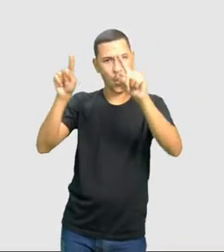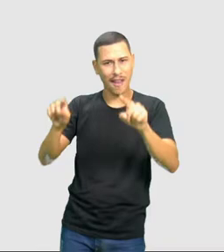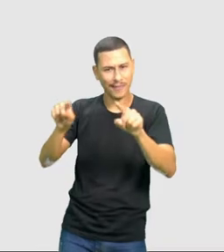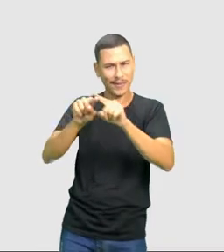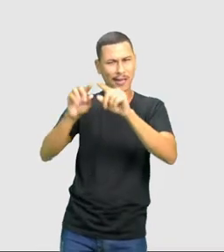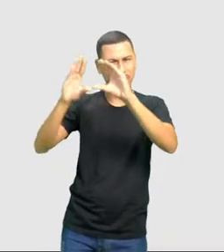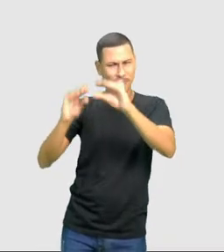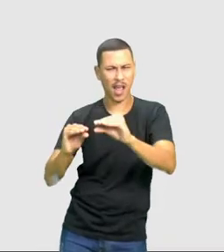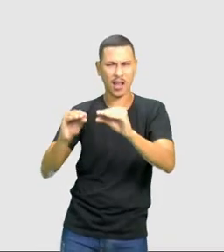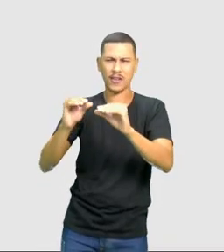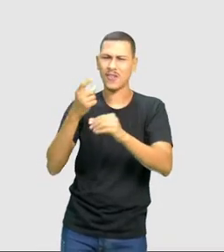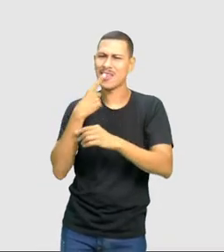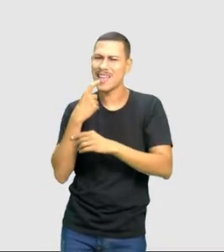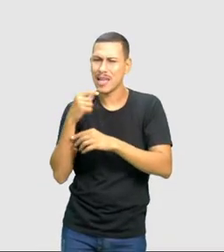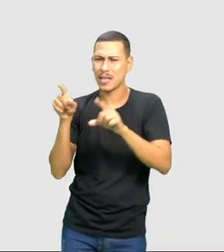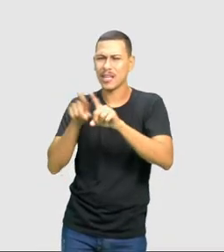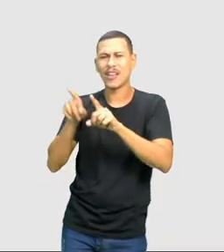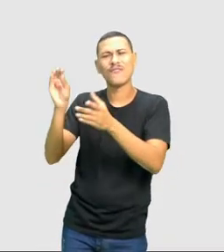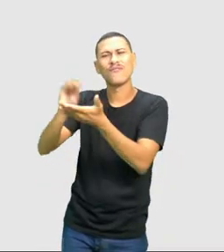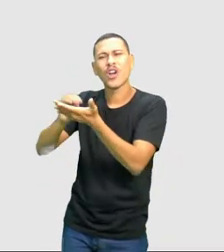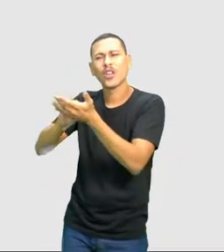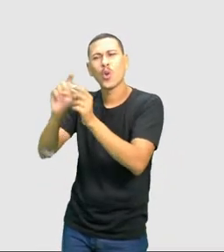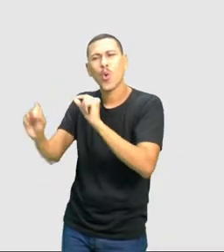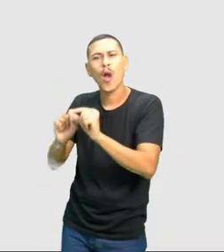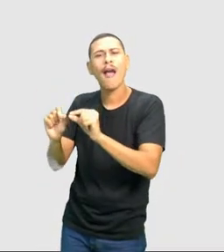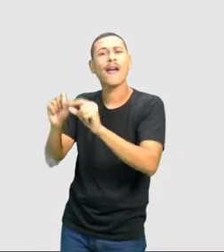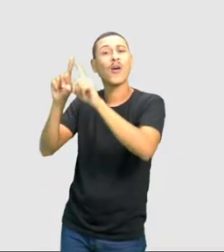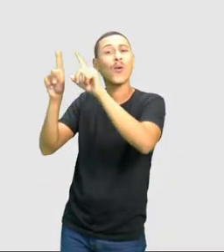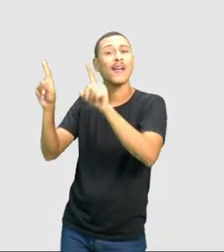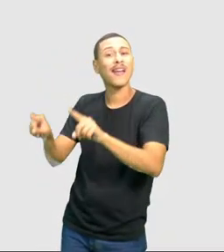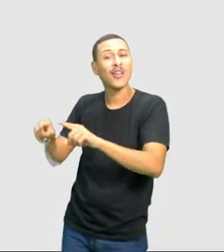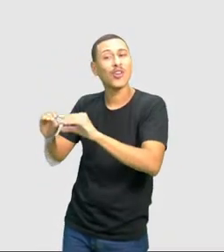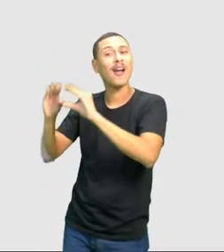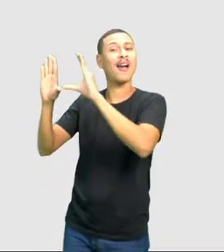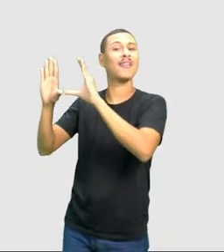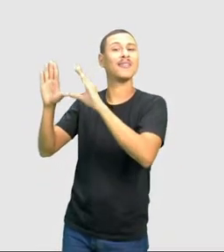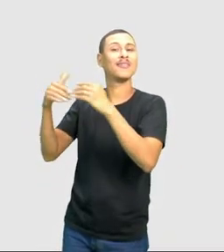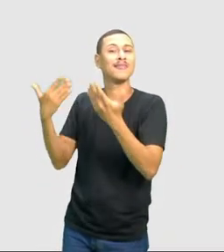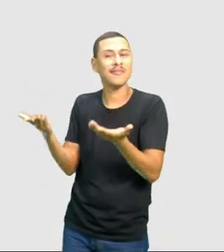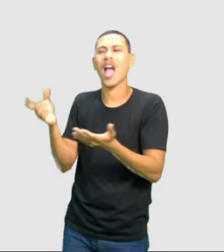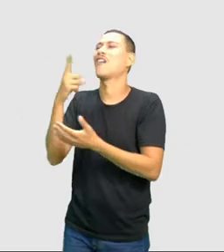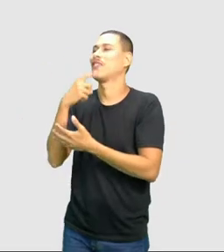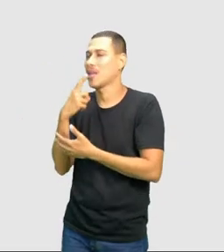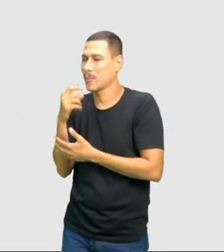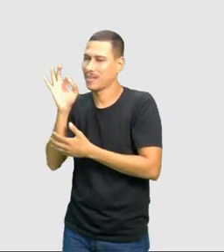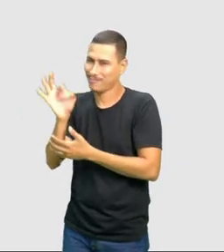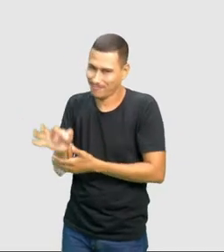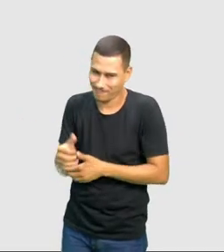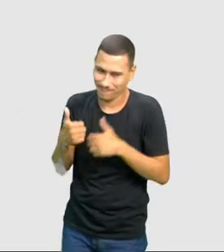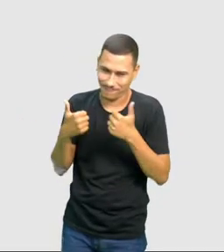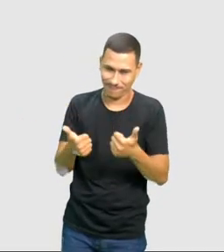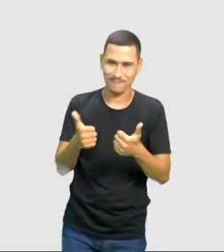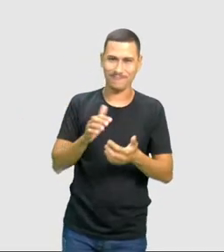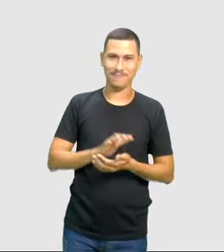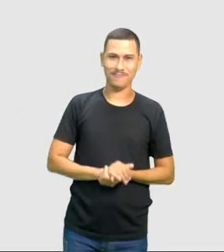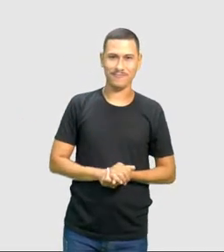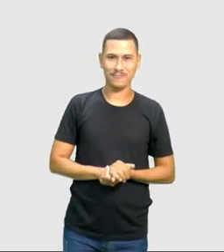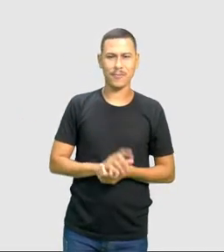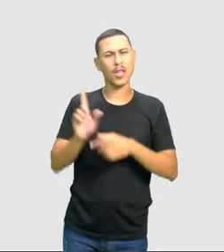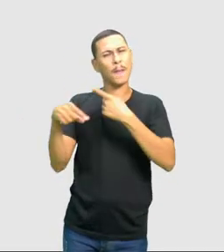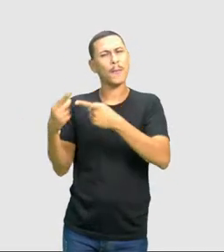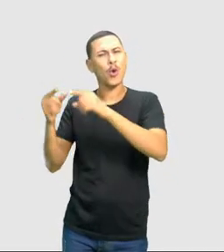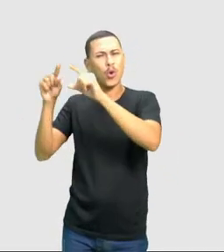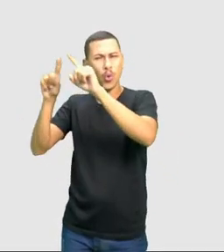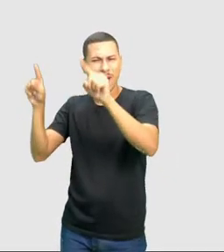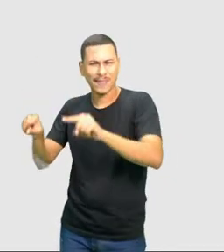quadrado pequeno vermelho e está faltando o quadrado grande vermelho. Após o quadrado